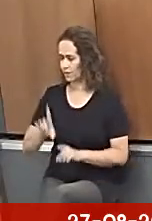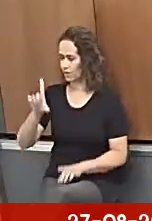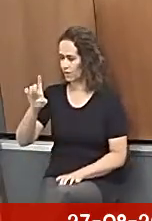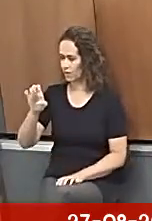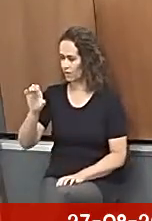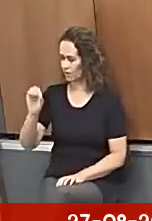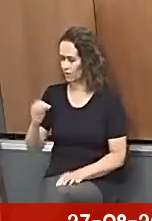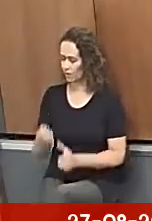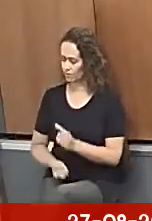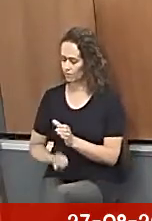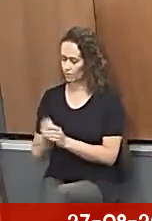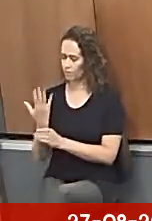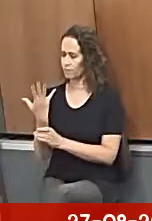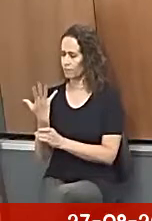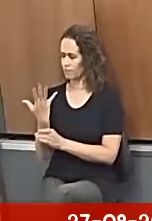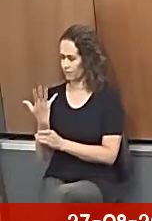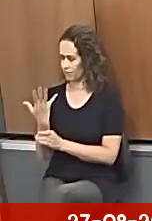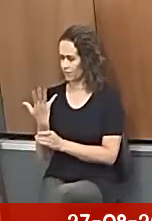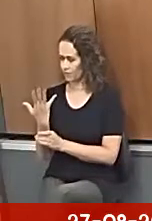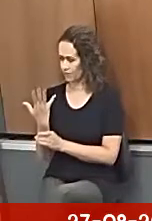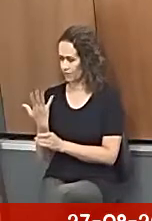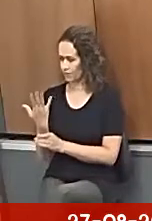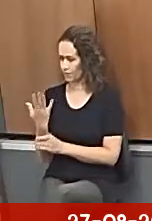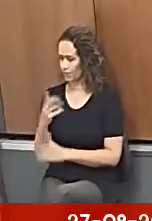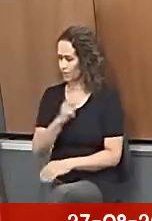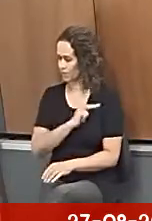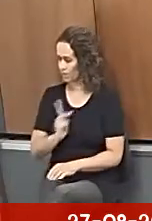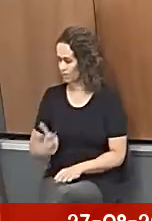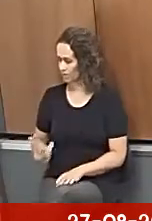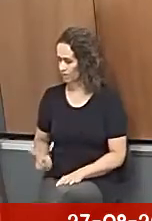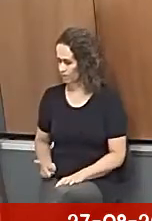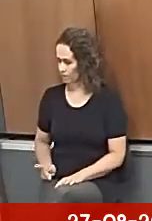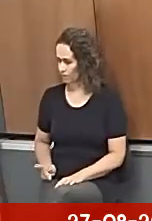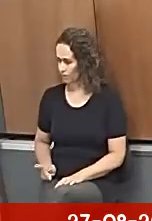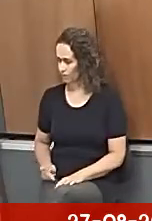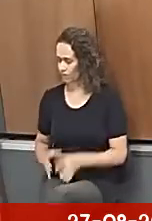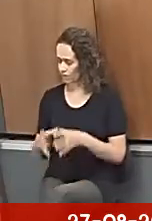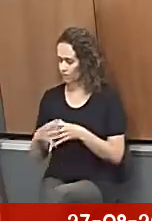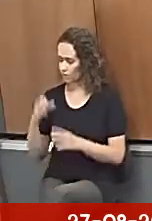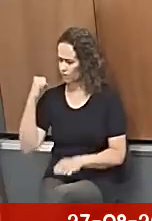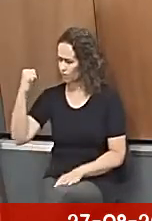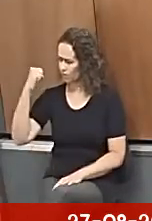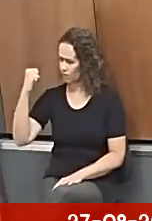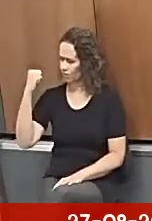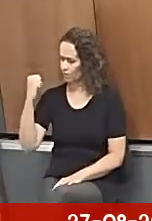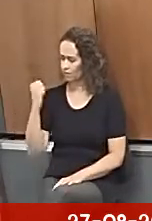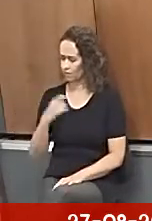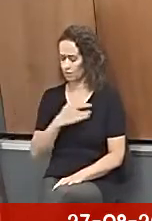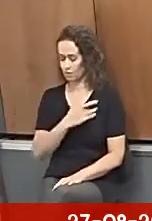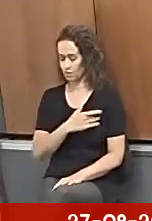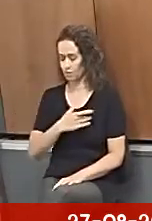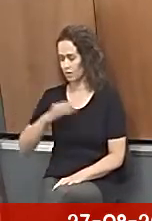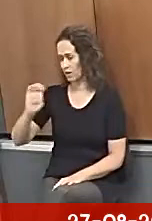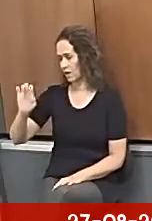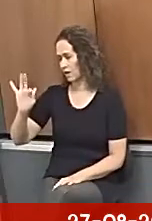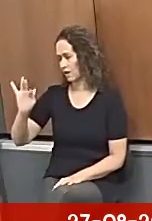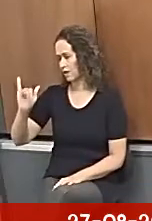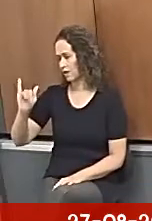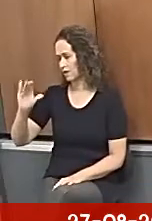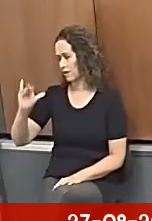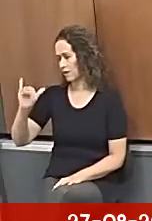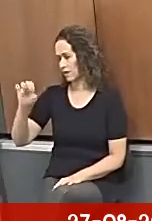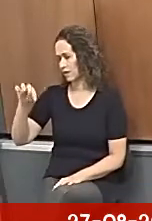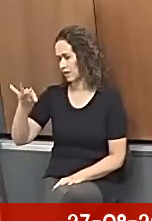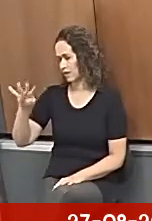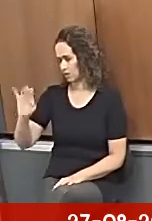fundador e idealizador e presidente da torcida cruzeiro eficiente a todos aqueles que são